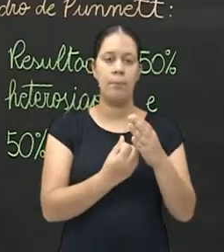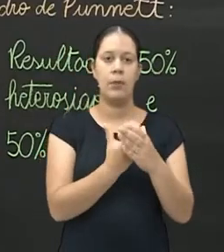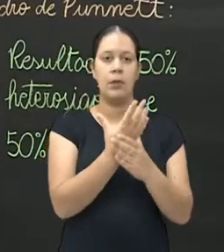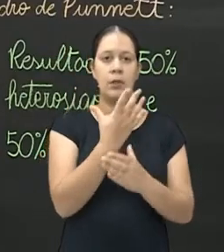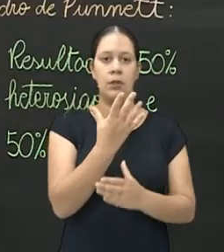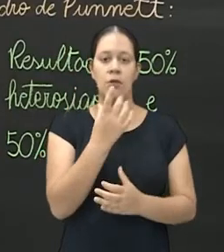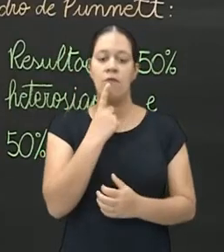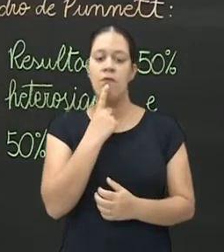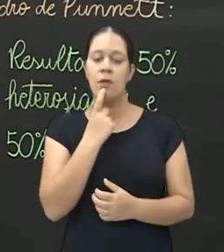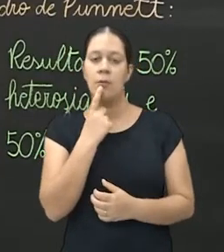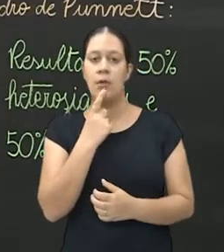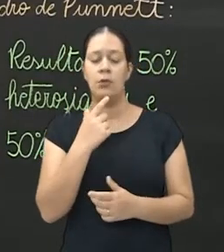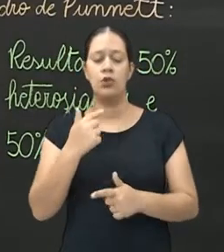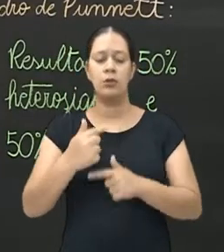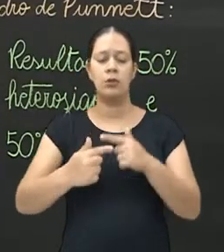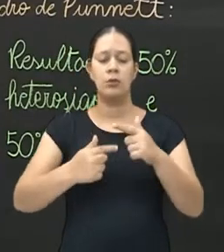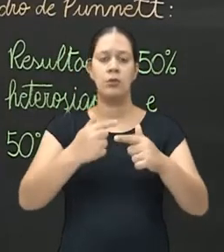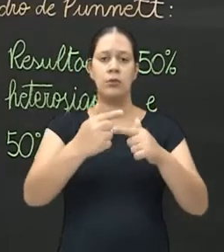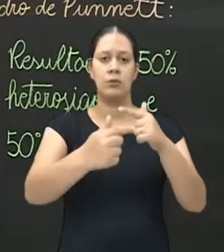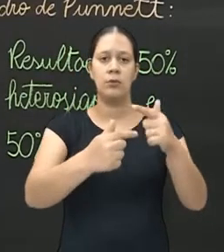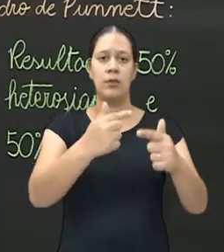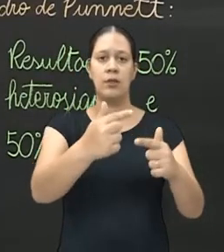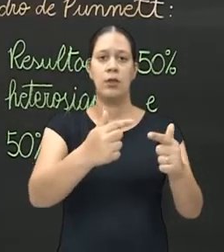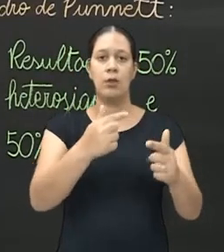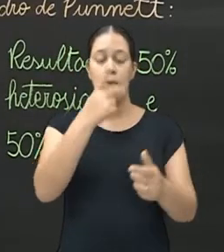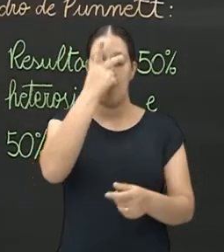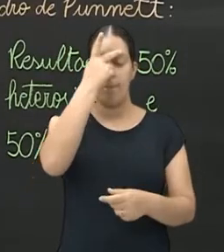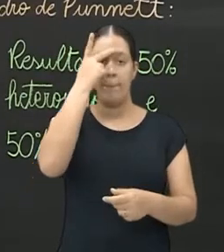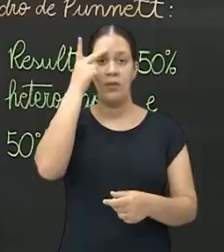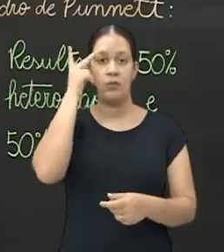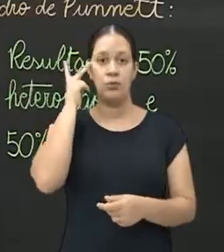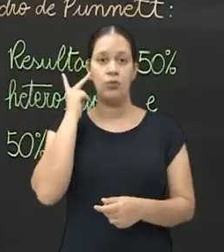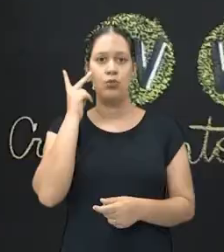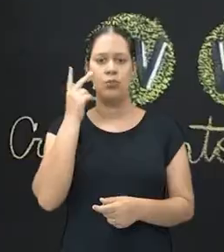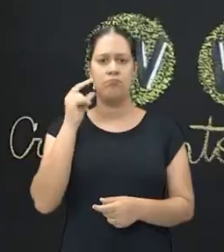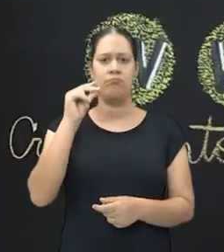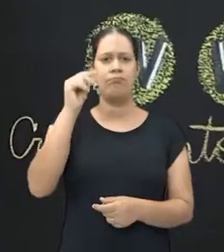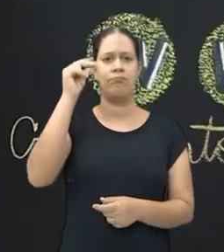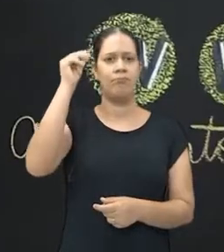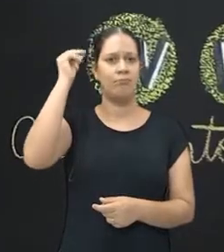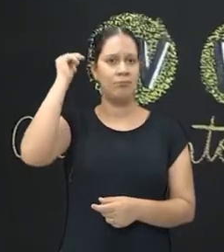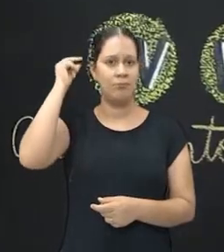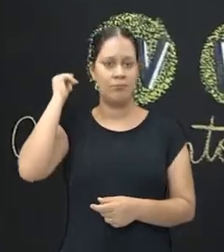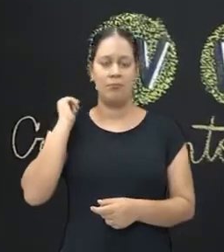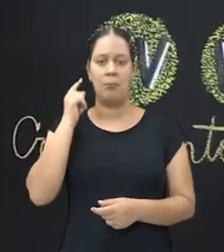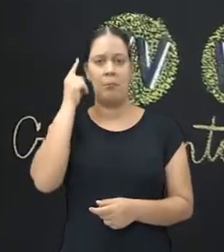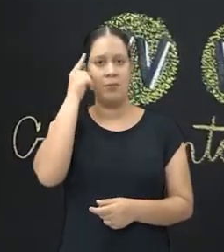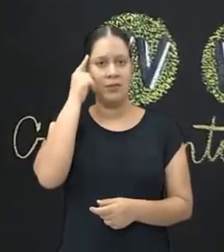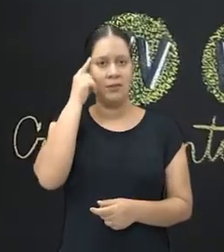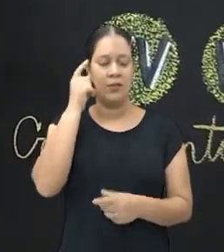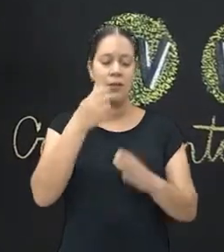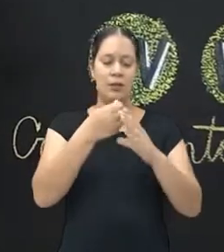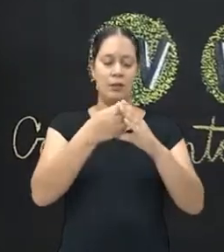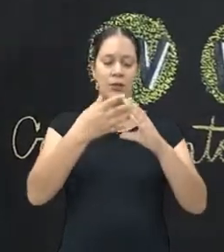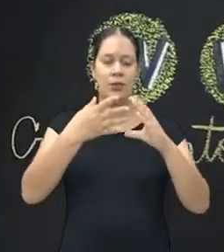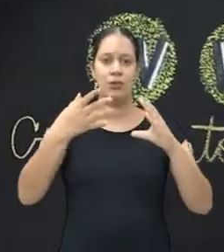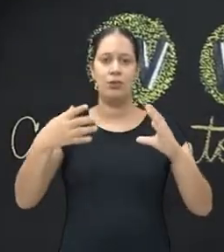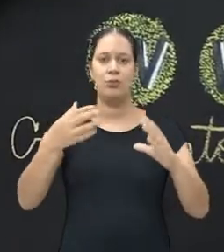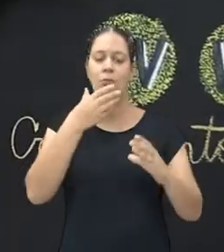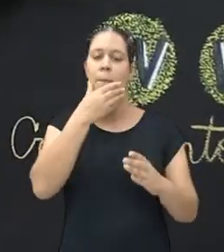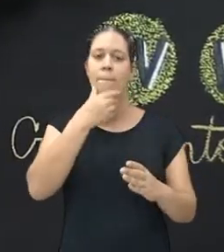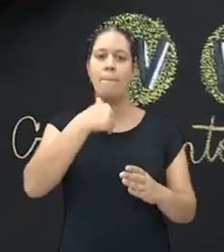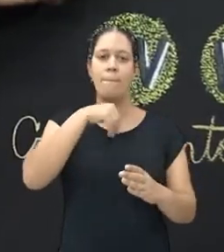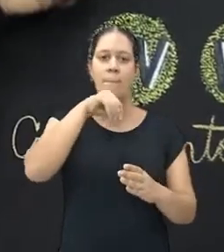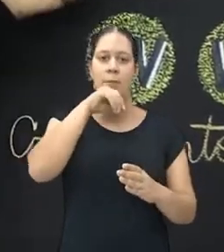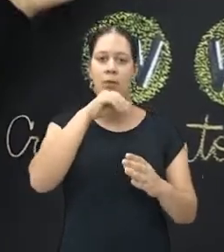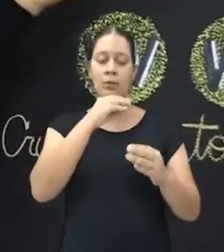Na geração seguinte, algumas pessoas daquela época achavam que as características dos pais, elas se misturavam nos filhos. Porém,